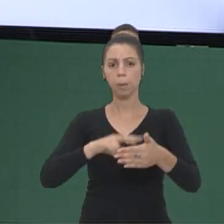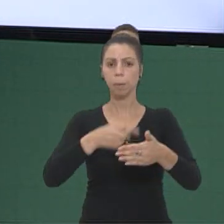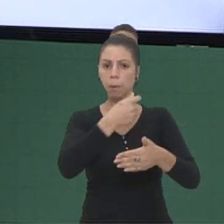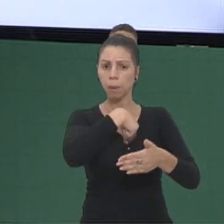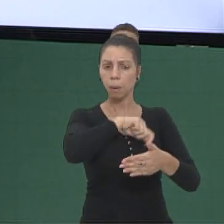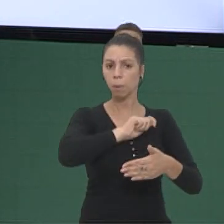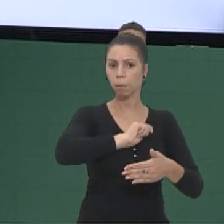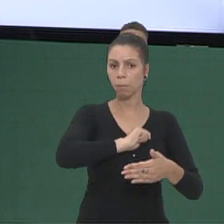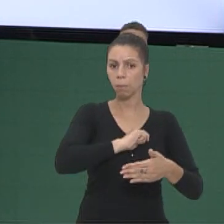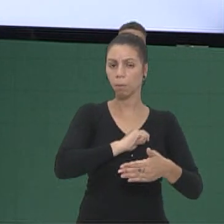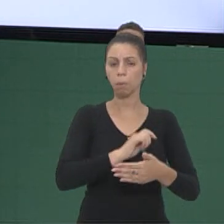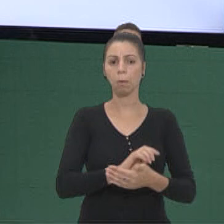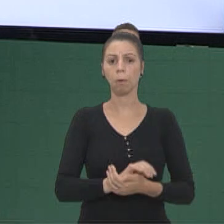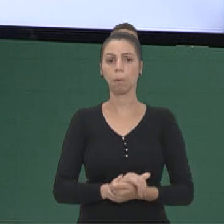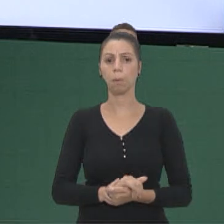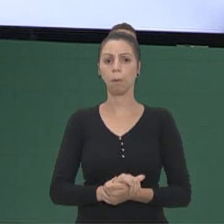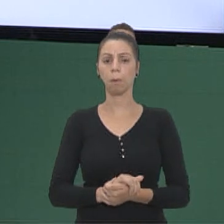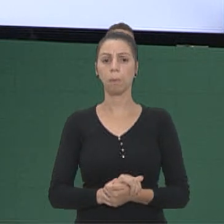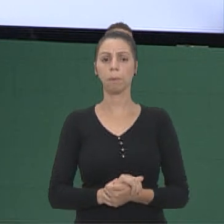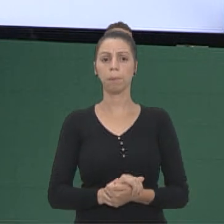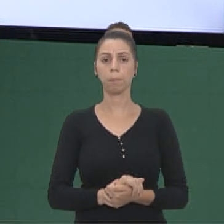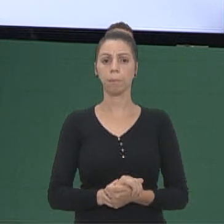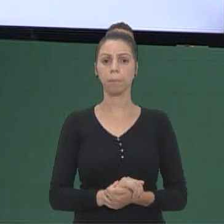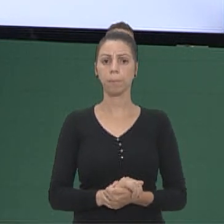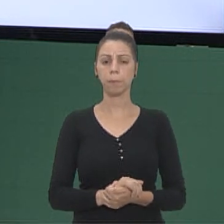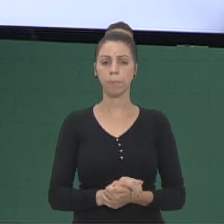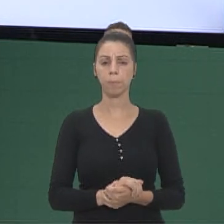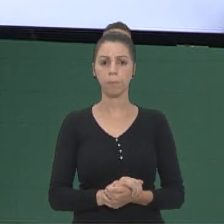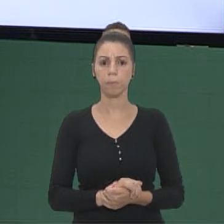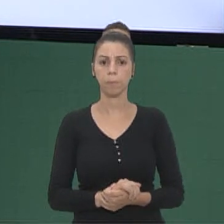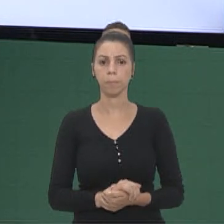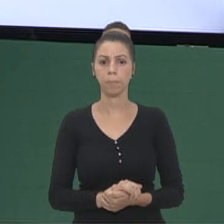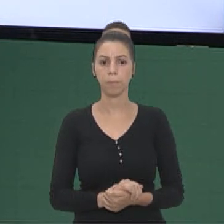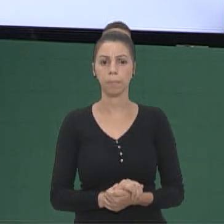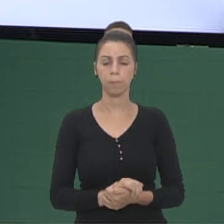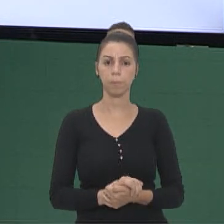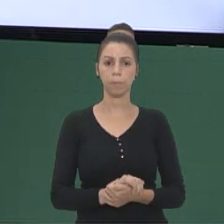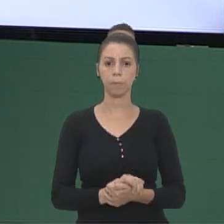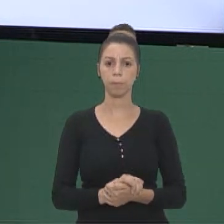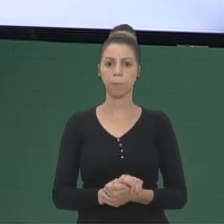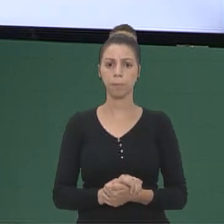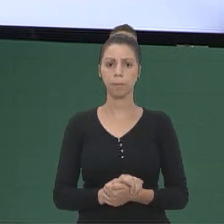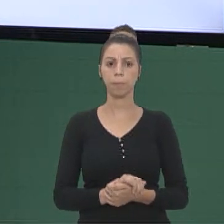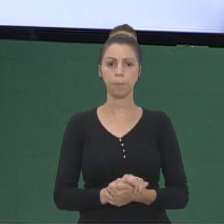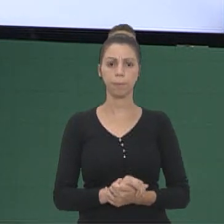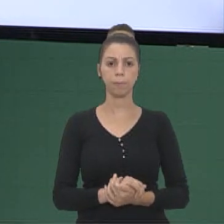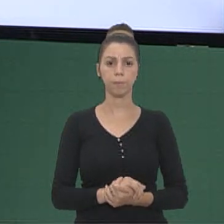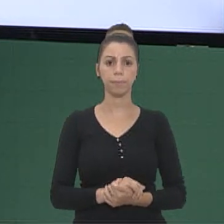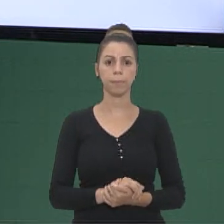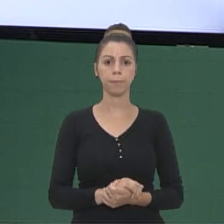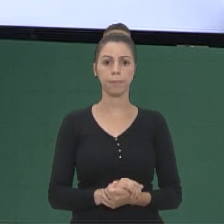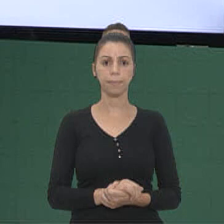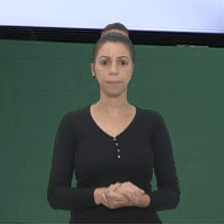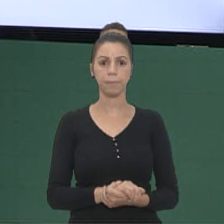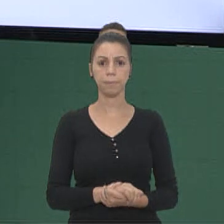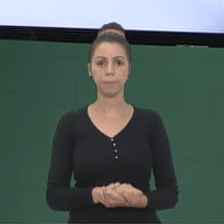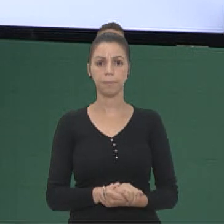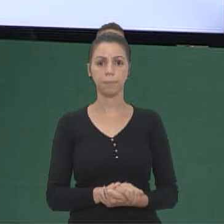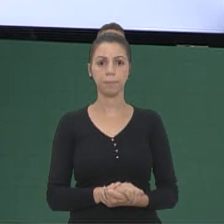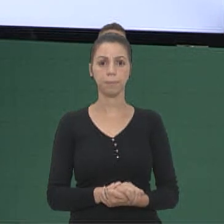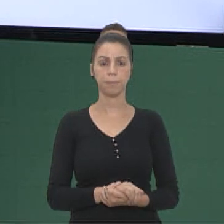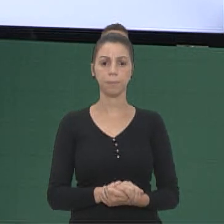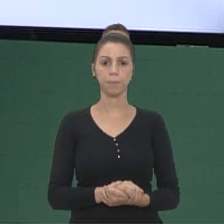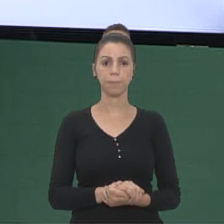certo? E por fim, a terceira pessoa do plural, ellos, ellas e ustedes. Estudiarán,